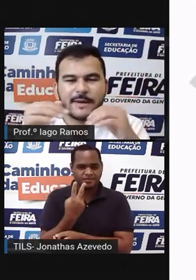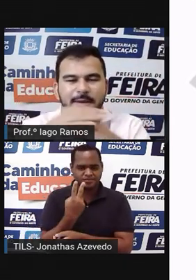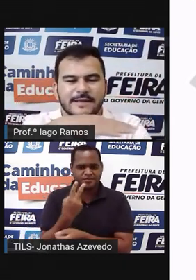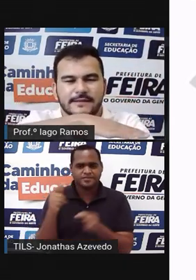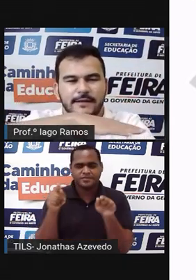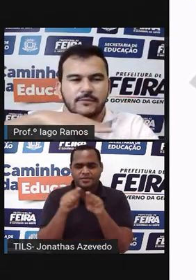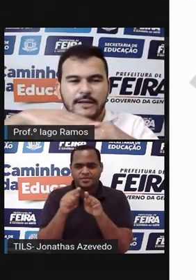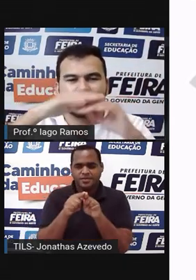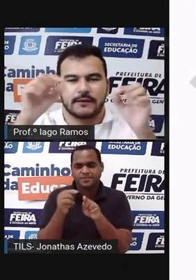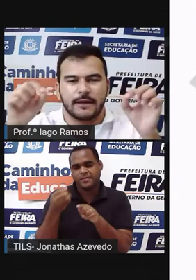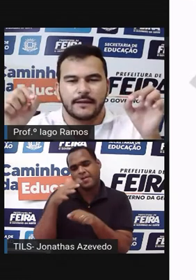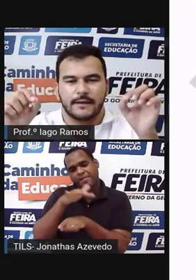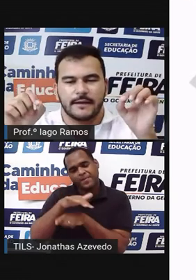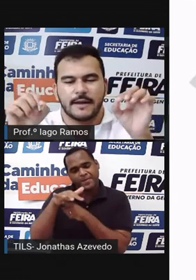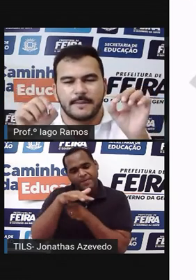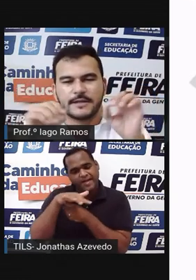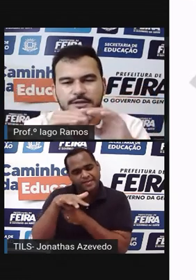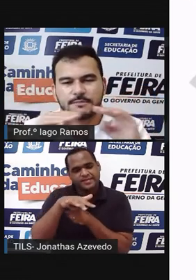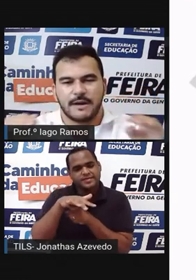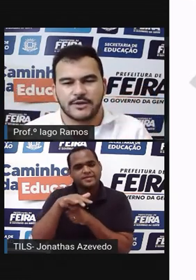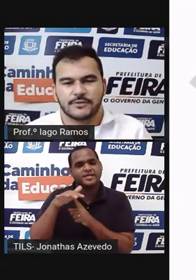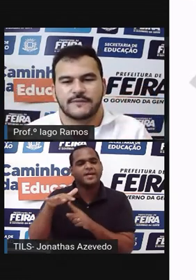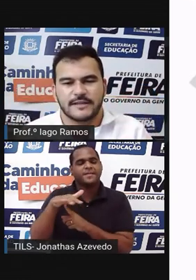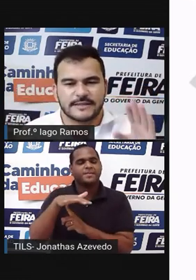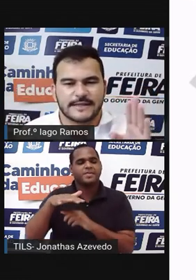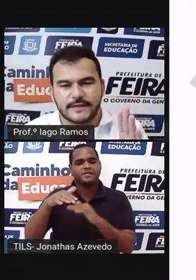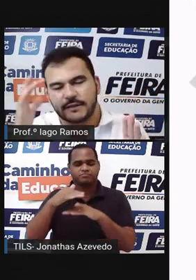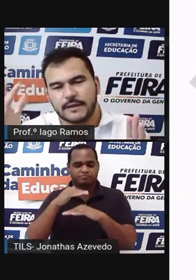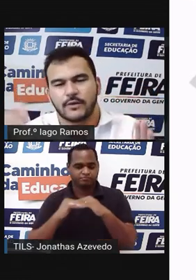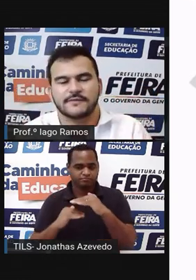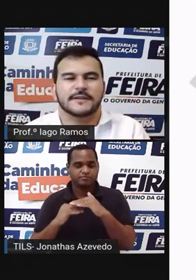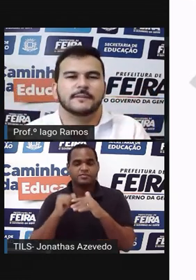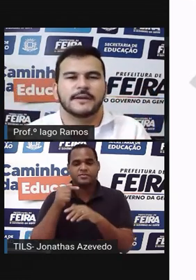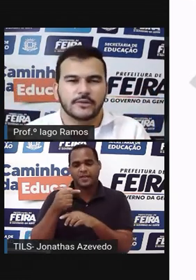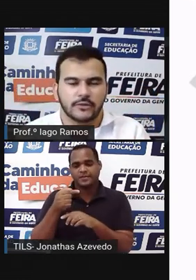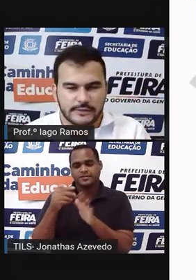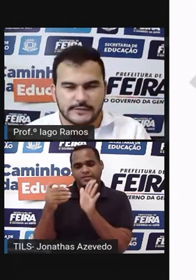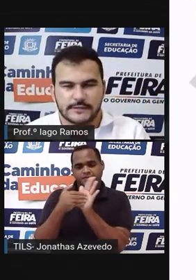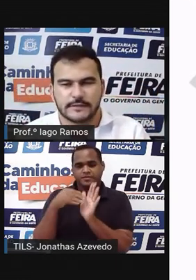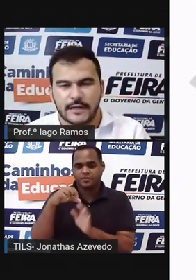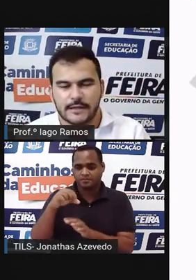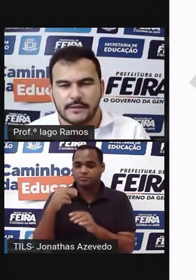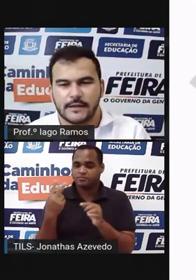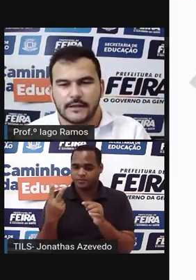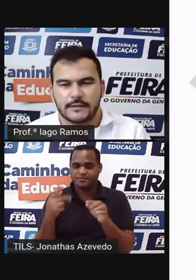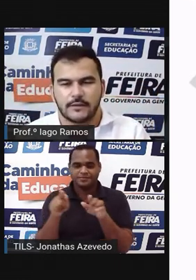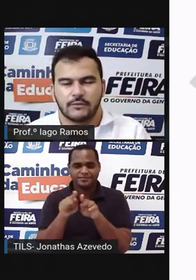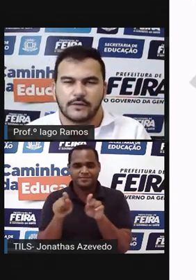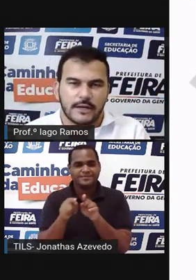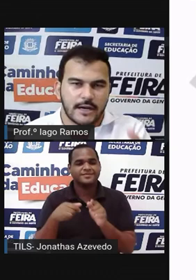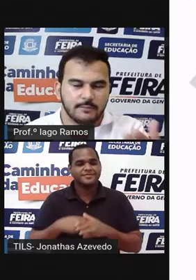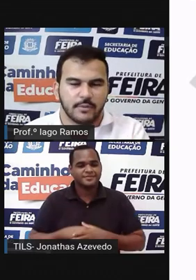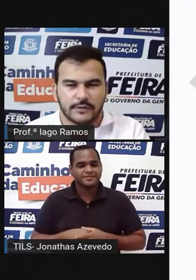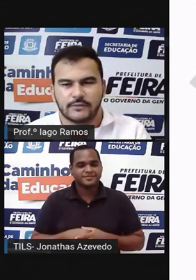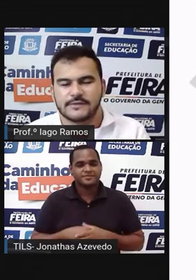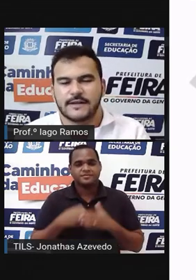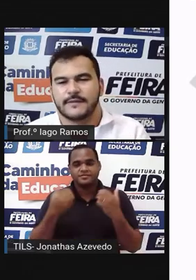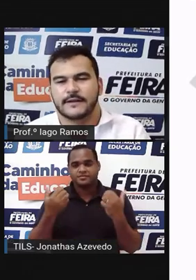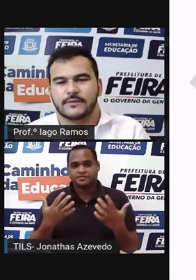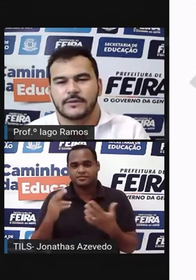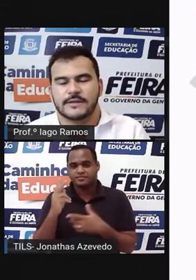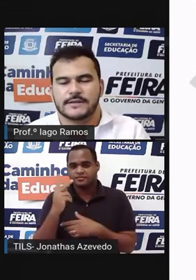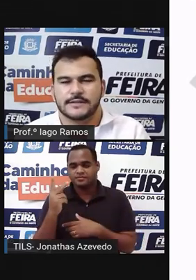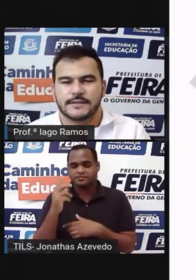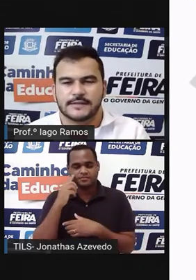lado que é a base, né, o lado que é a parte de baixo vai de 7 até 9 e também é 2, tá? Então, a hipotenusa